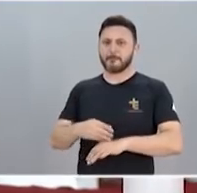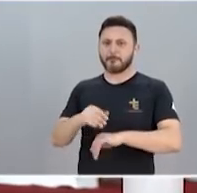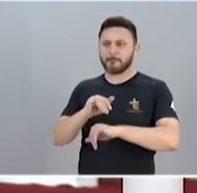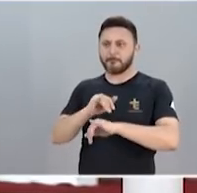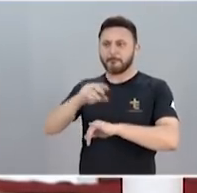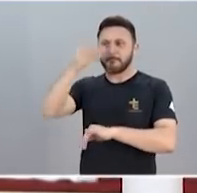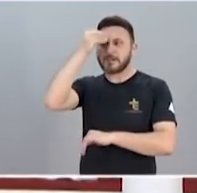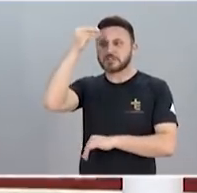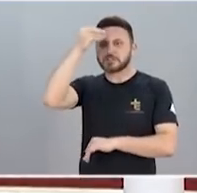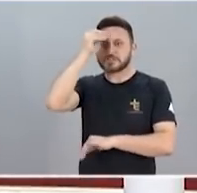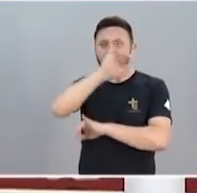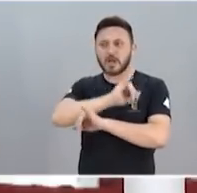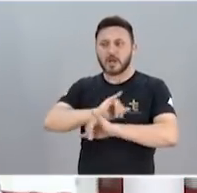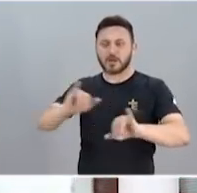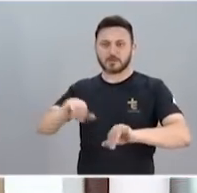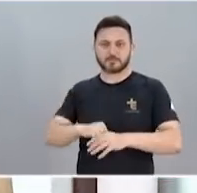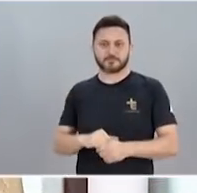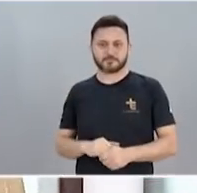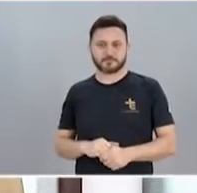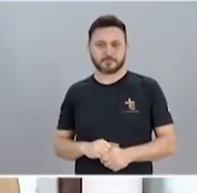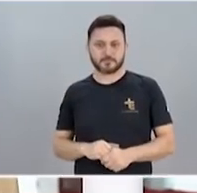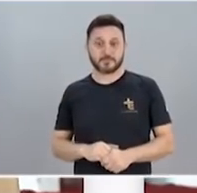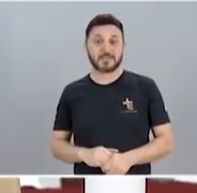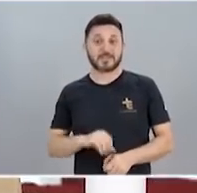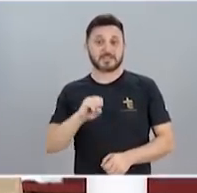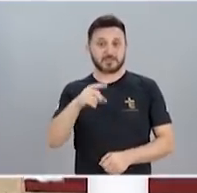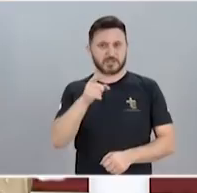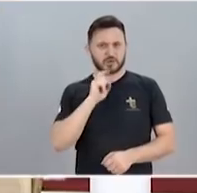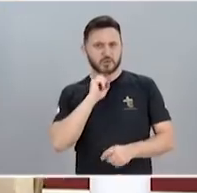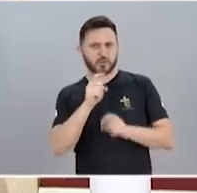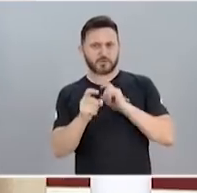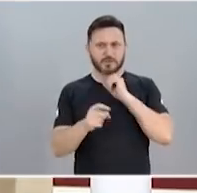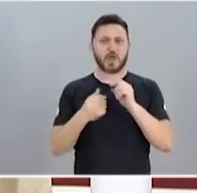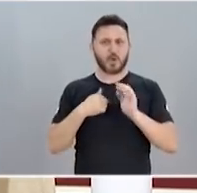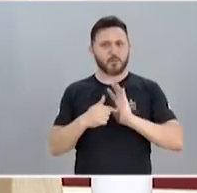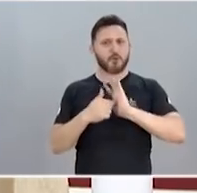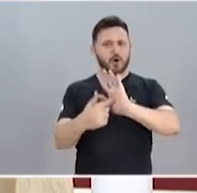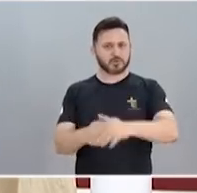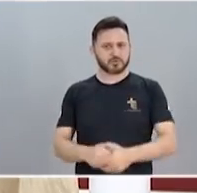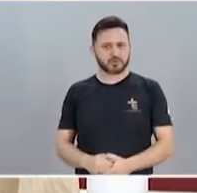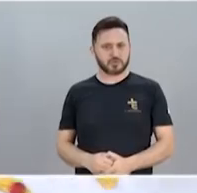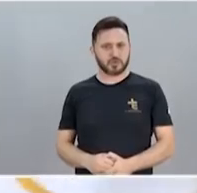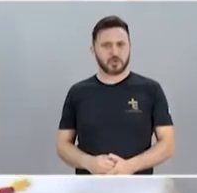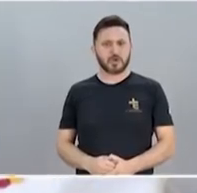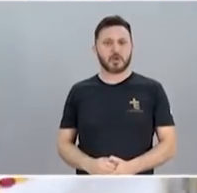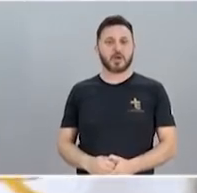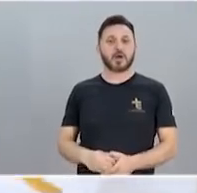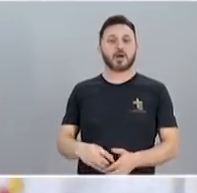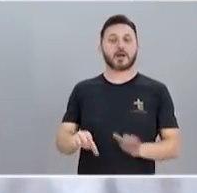aqui. E se alguém duvidar, mostro-lhes. Mateus,